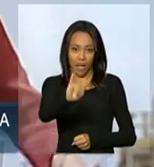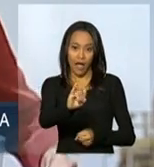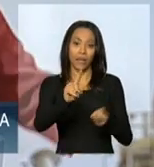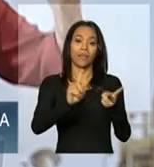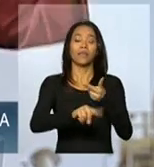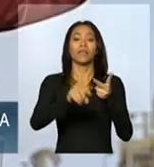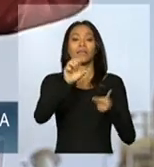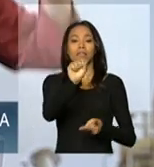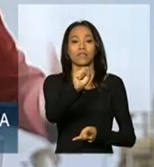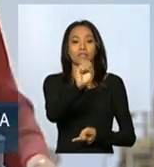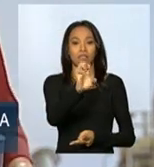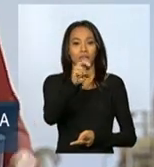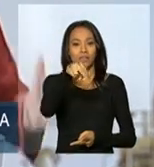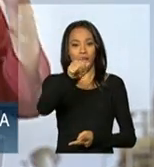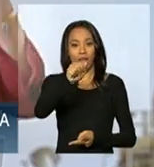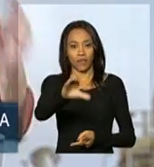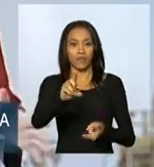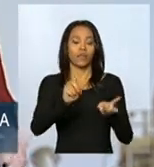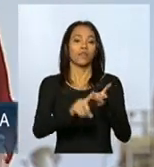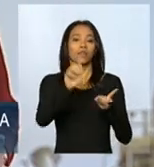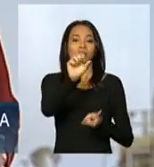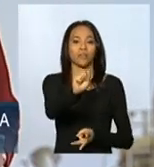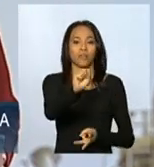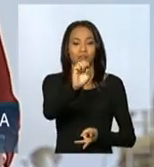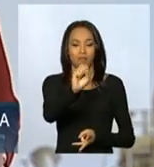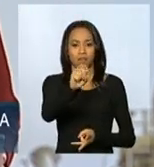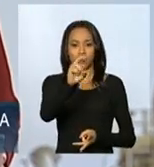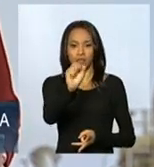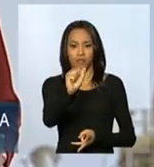o SENAT, o SENAR e o SESP.